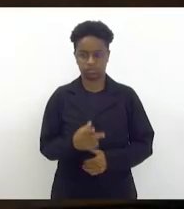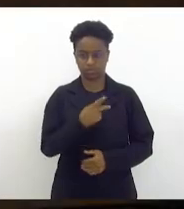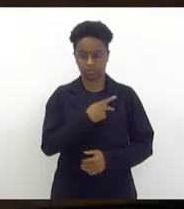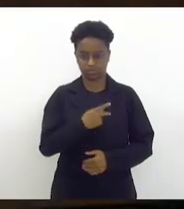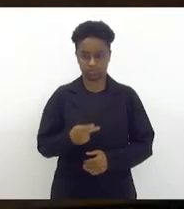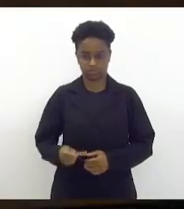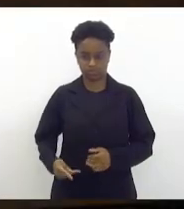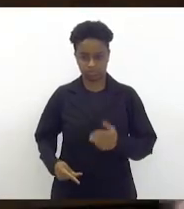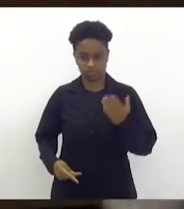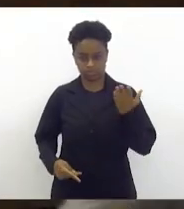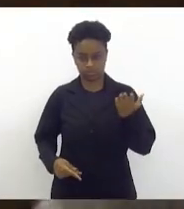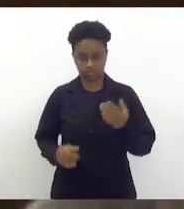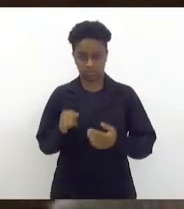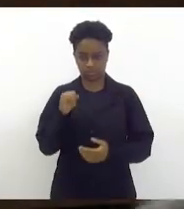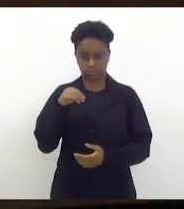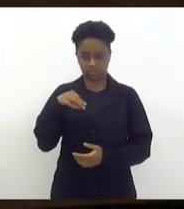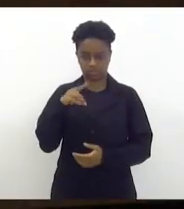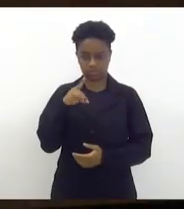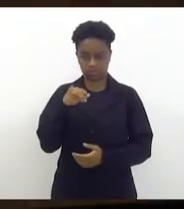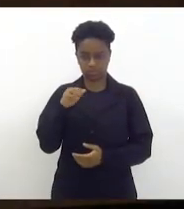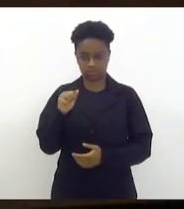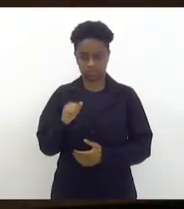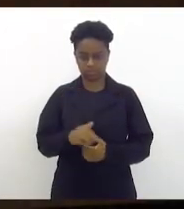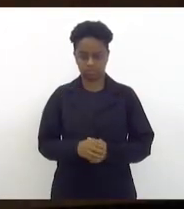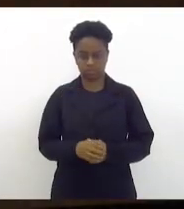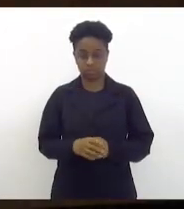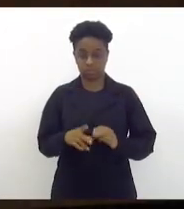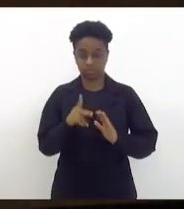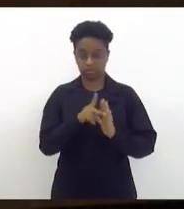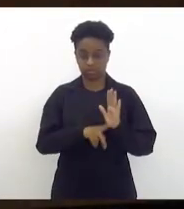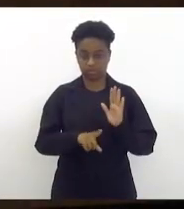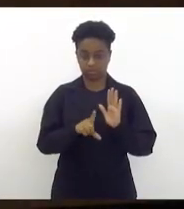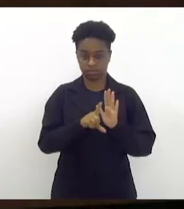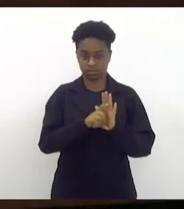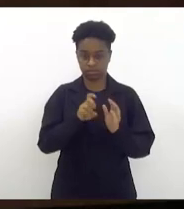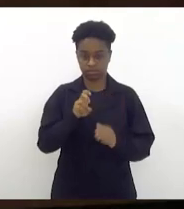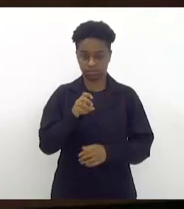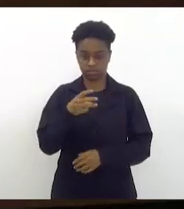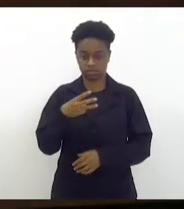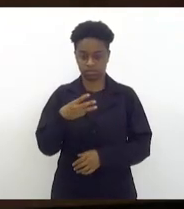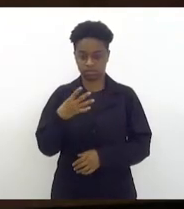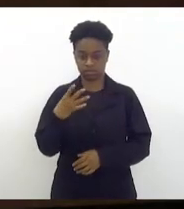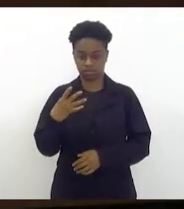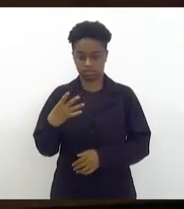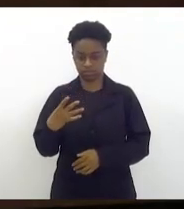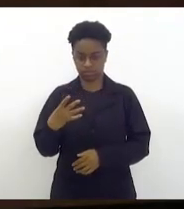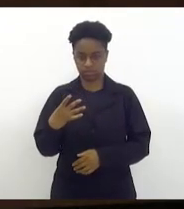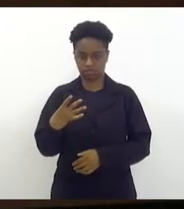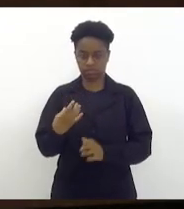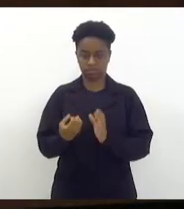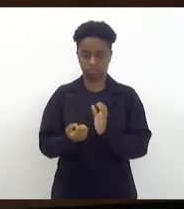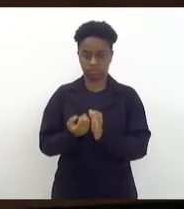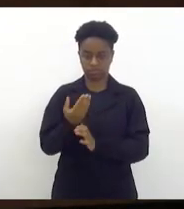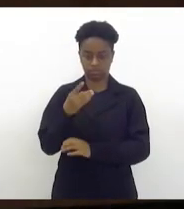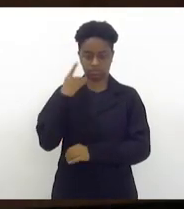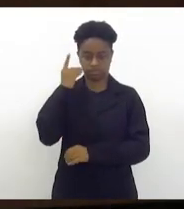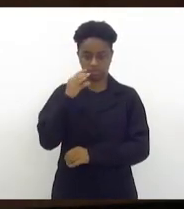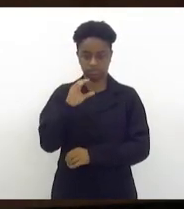Presidenta Índia Armelau, o projeto de lei 534, deputado Carlinhos do